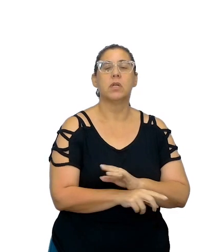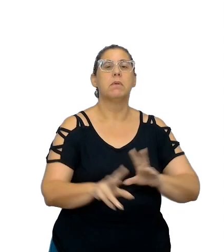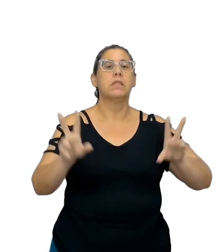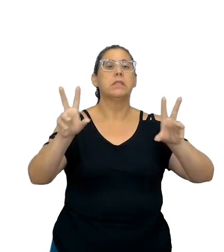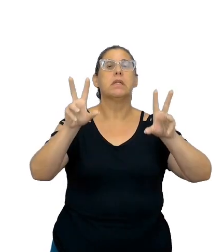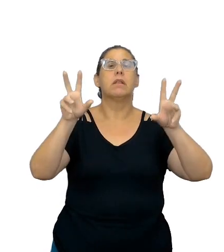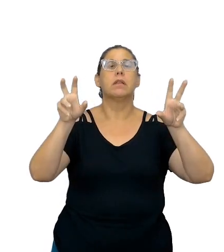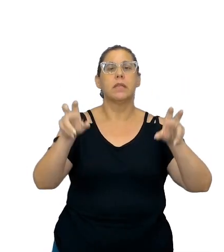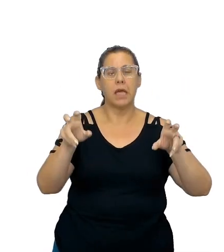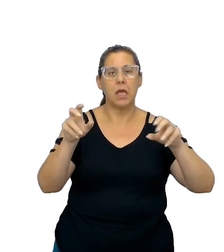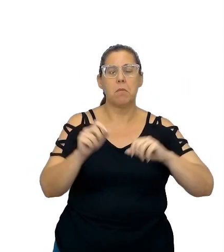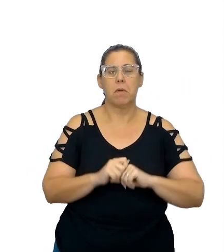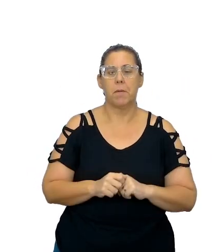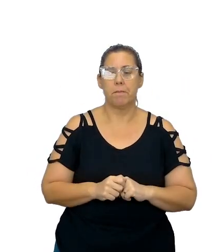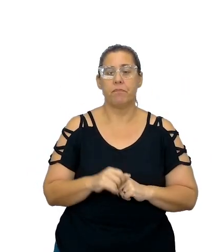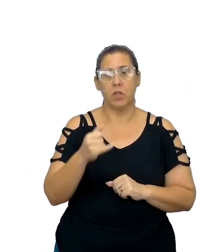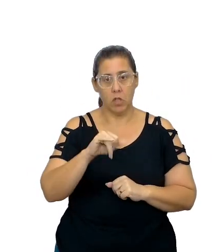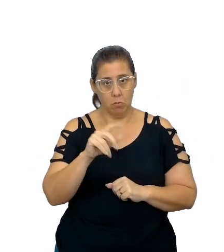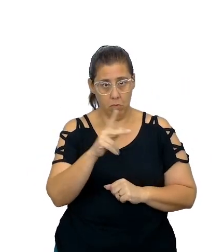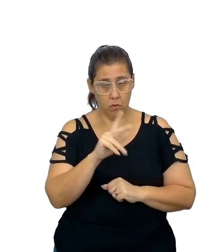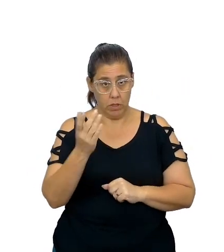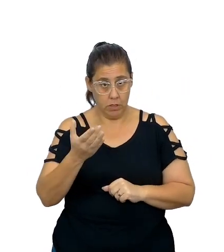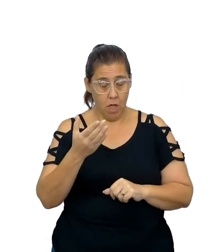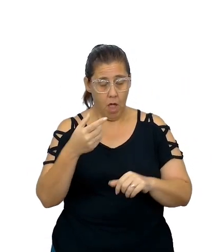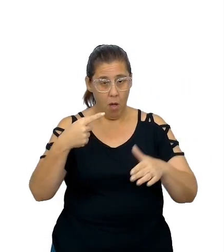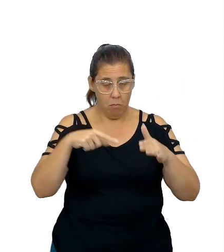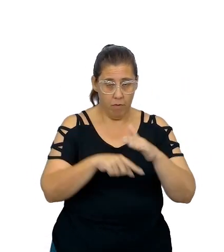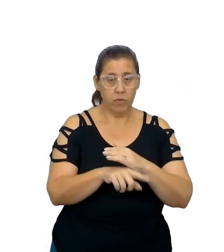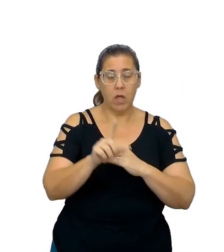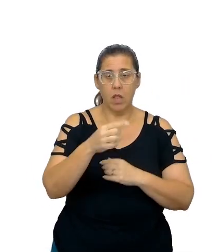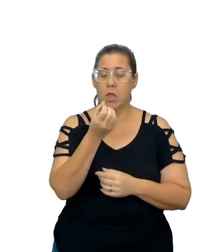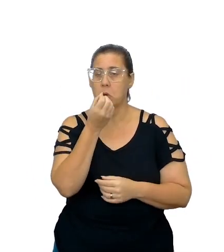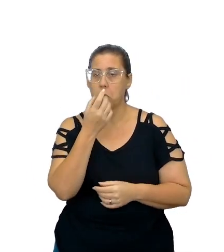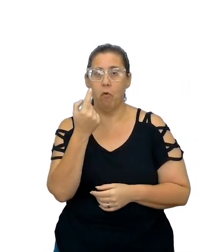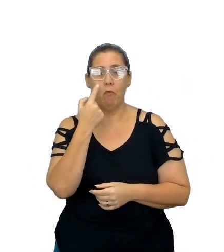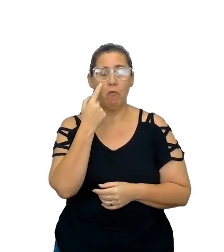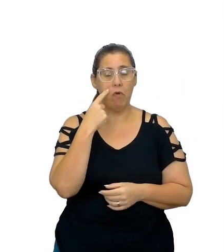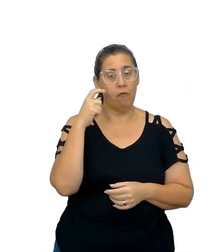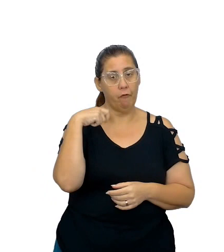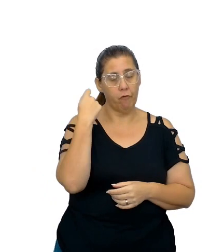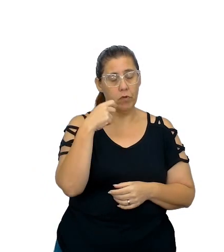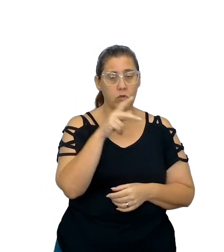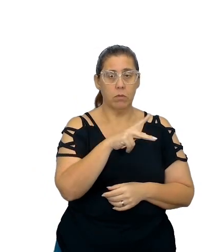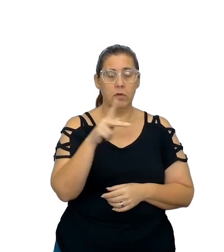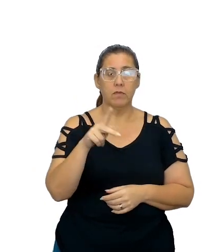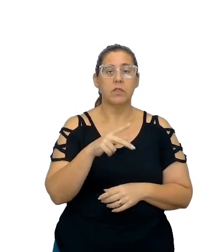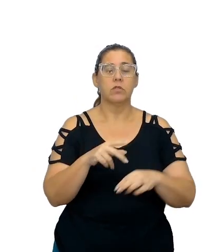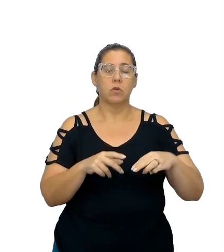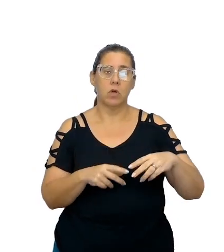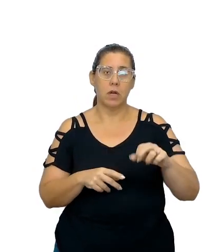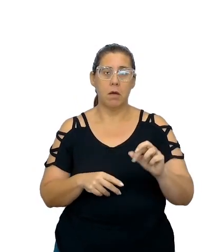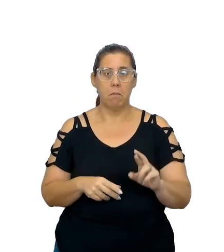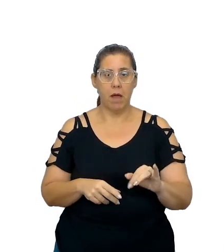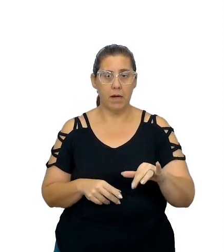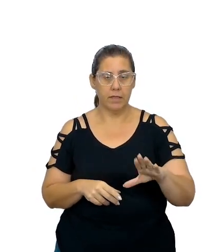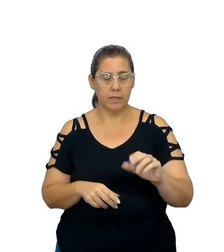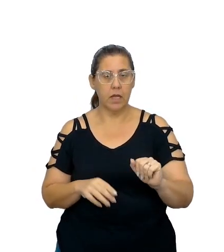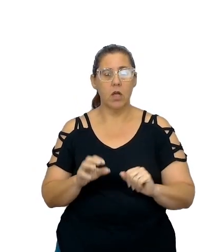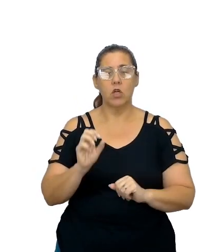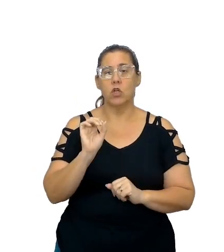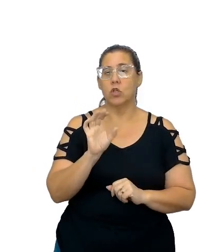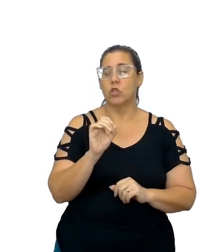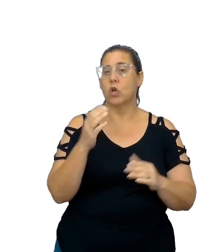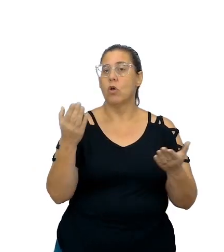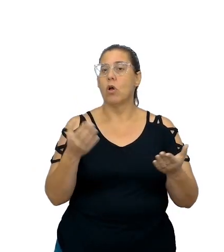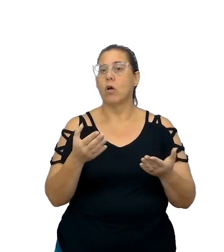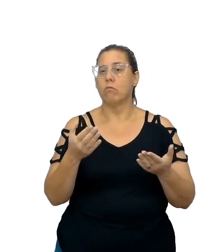tema, e caso o professor queira se aprofundar, seria bom, então, consultar o vídeo da professora Márcia. O que nós vamos fazer aqui é apenas